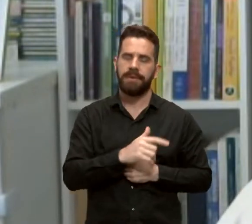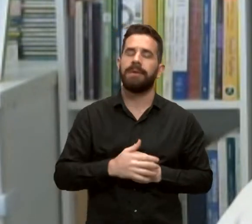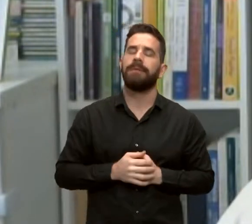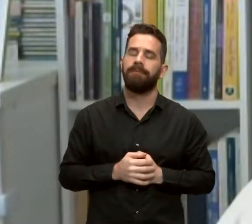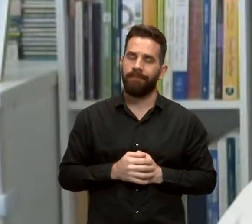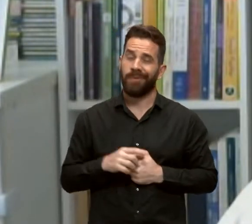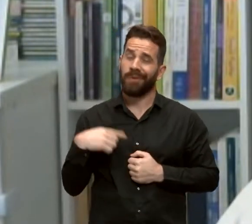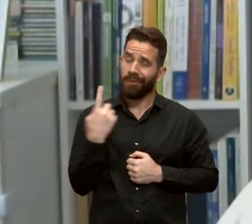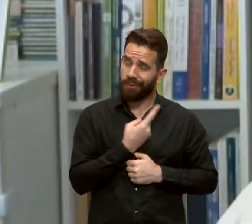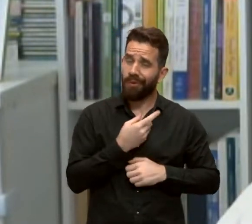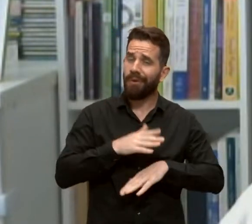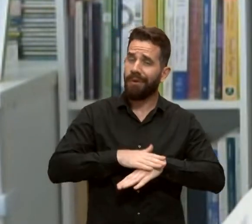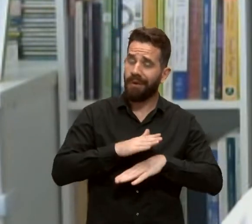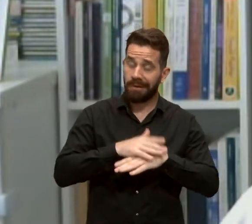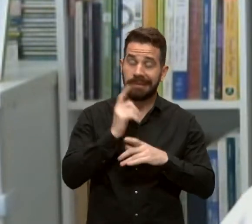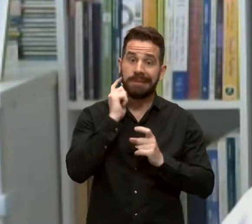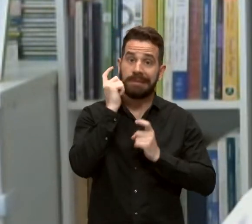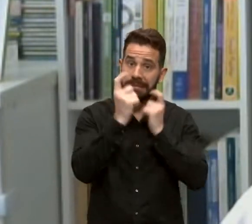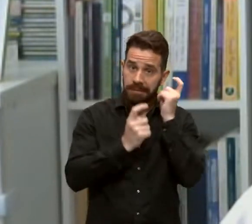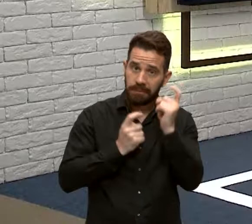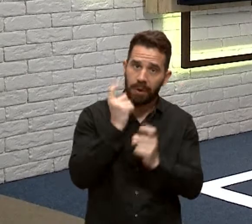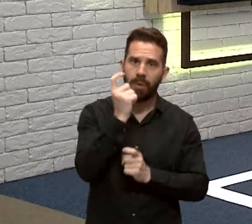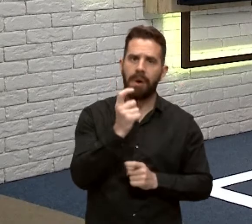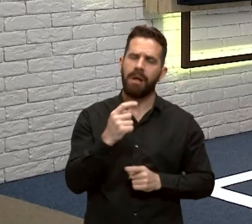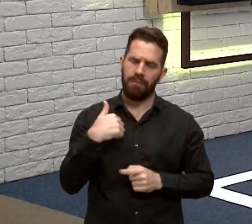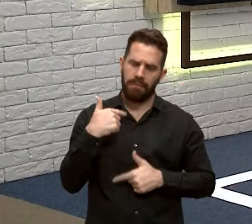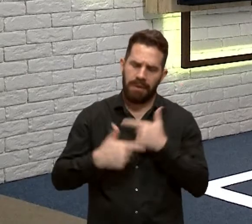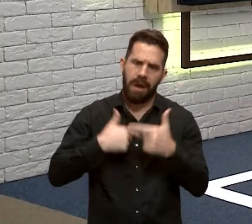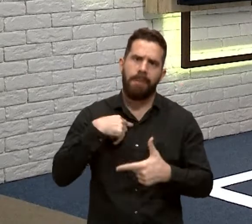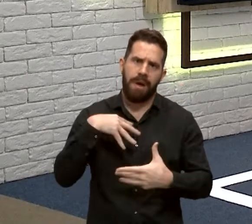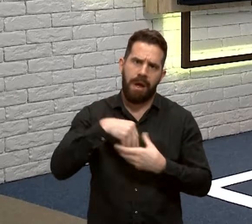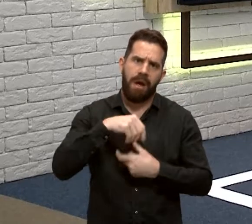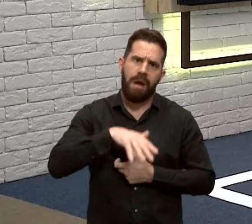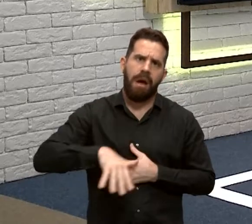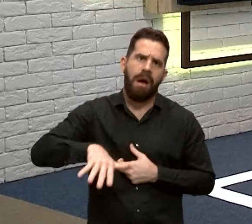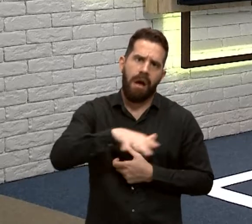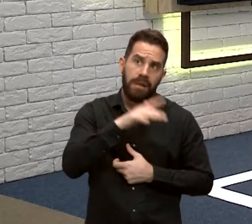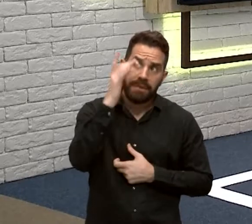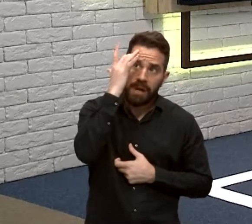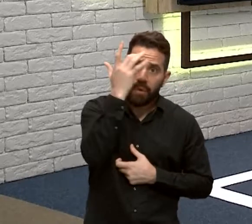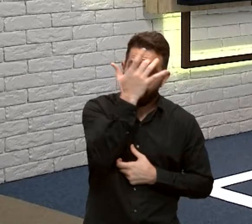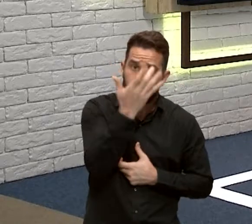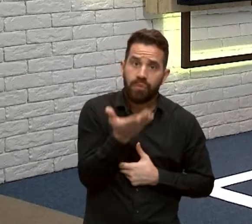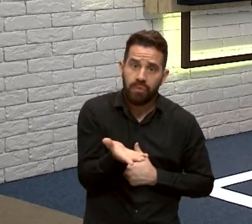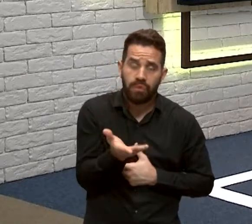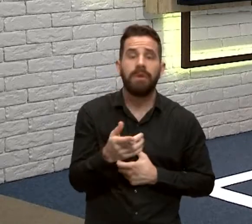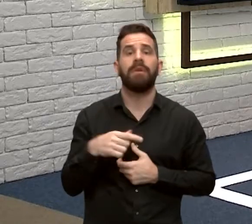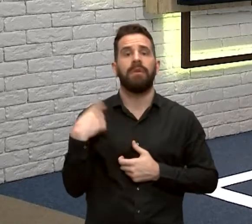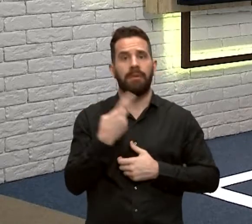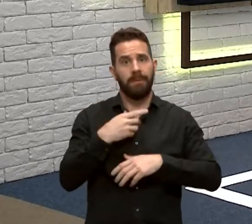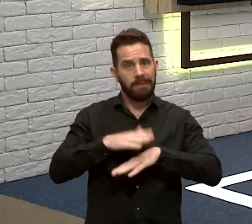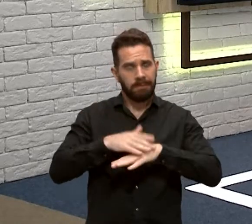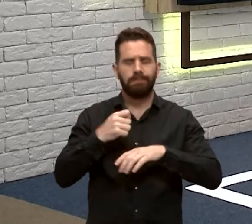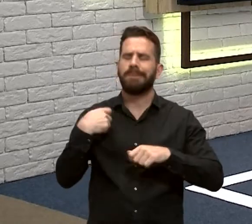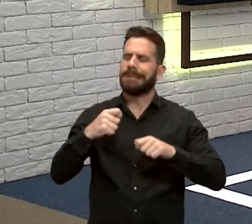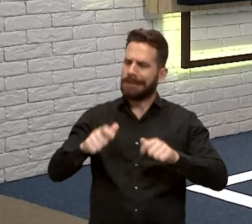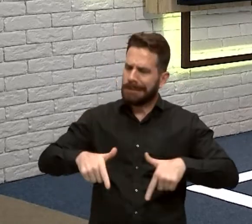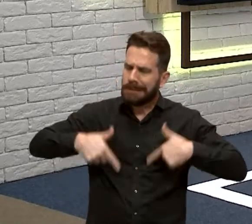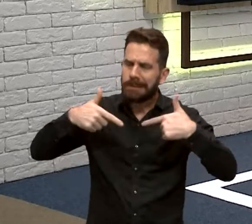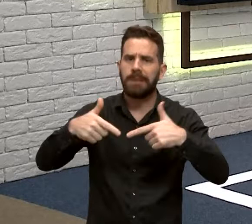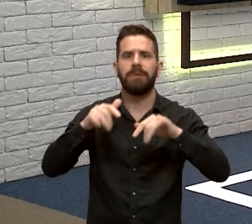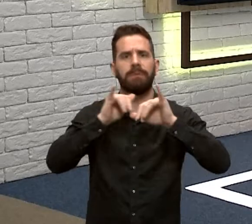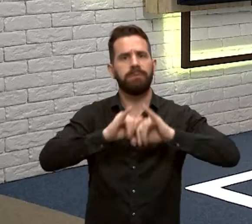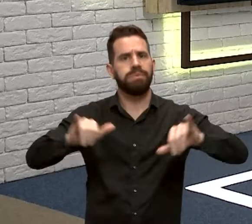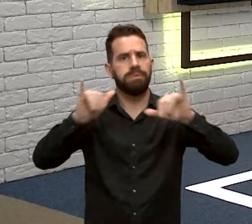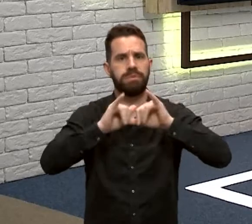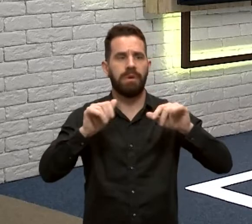ficamos preocupados, como nós trabalhamos nessa área, né, em implementar ações efetivas, né, de